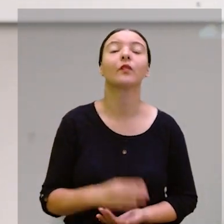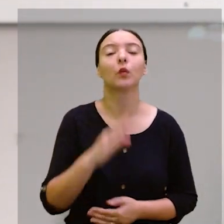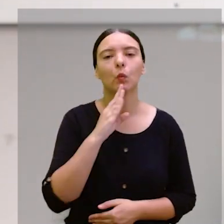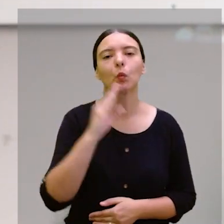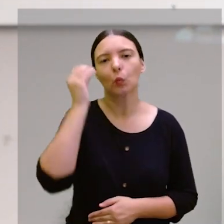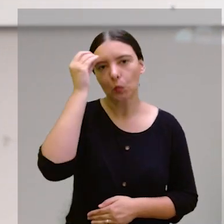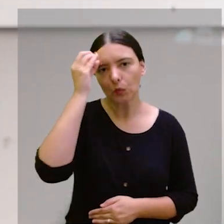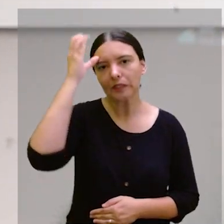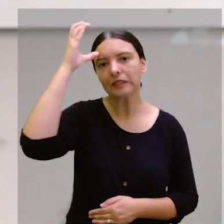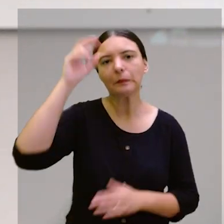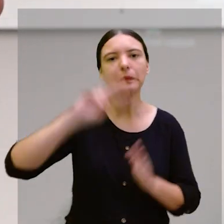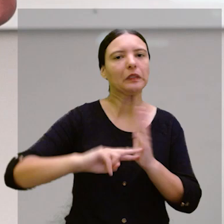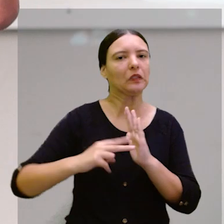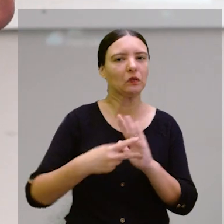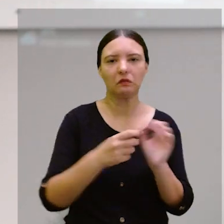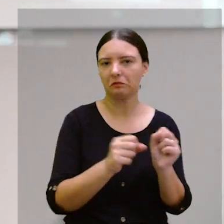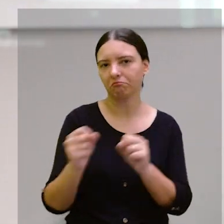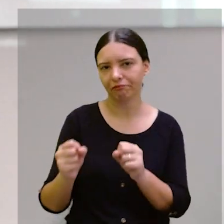Conhecimento é poder, gente.